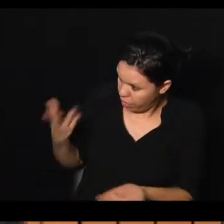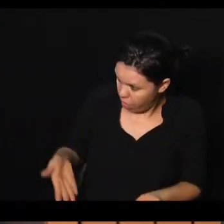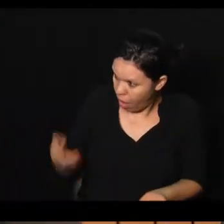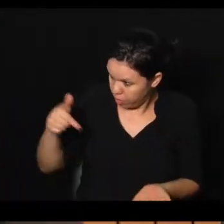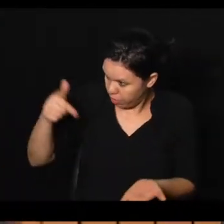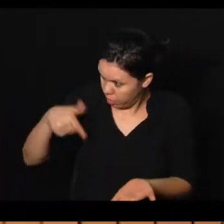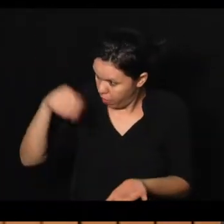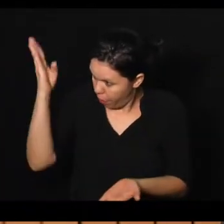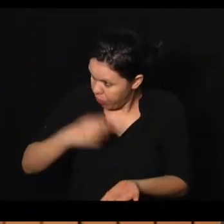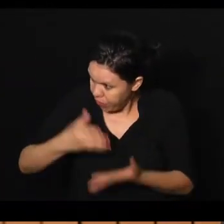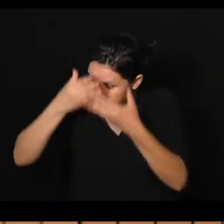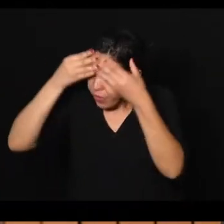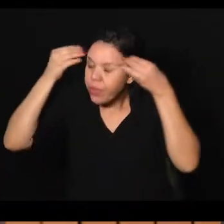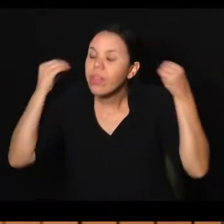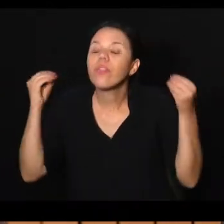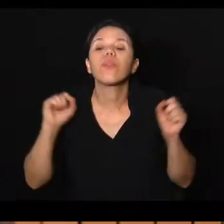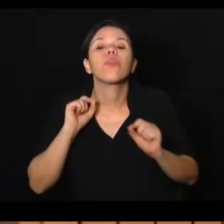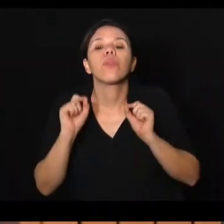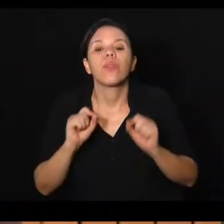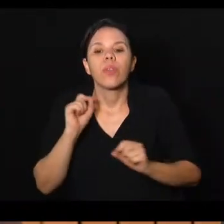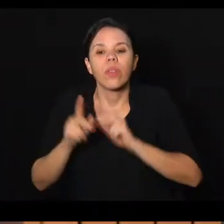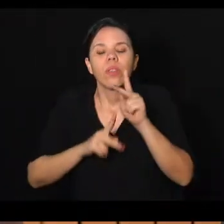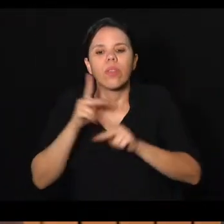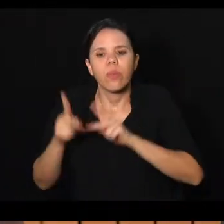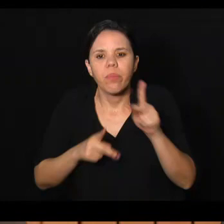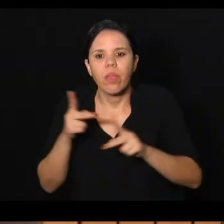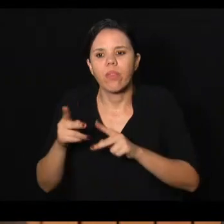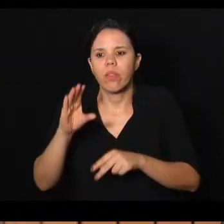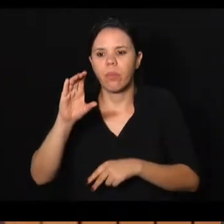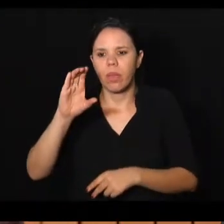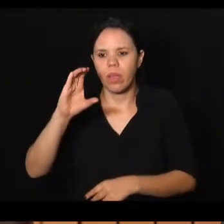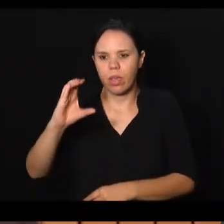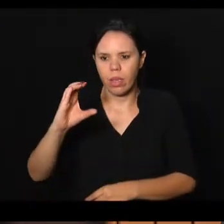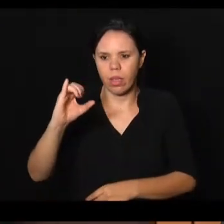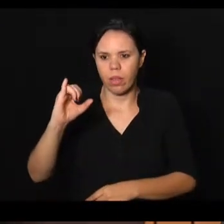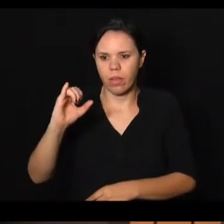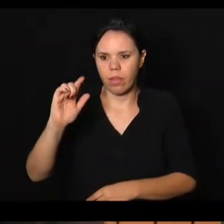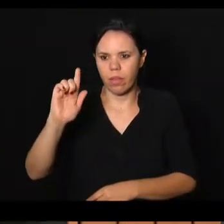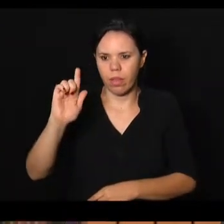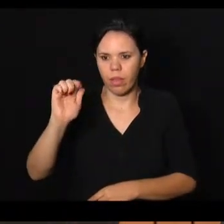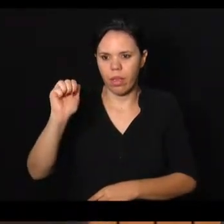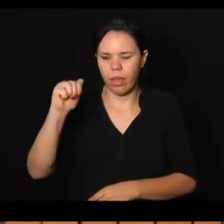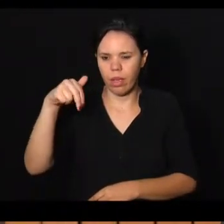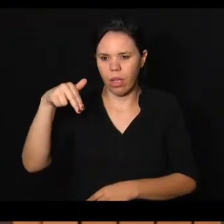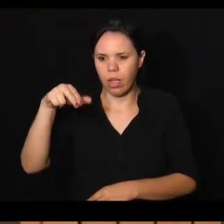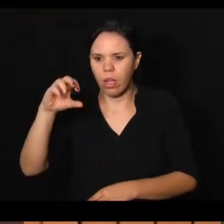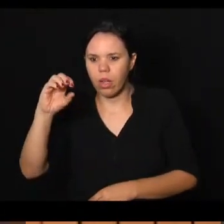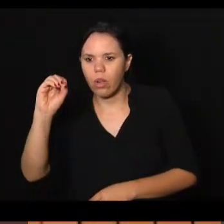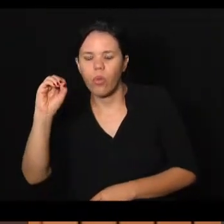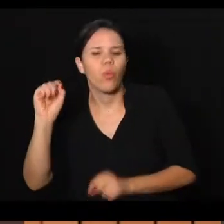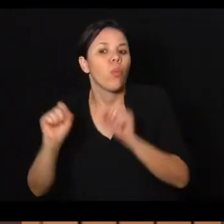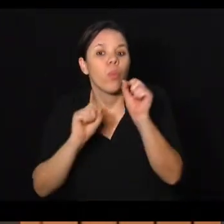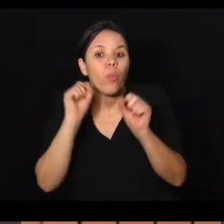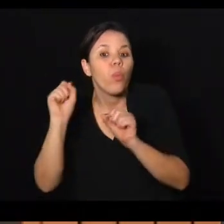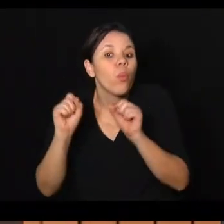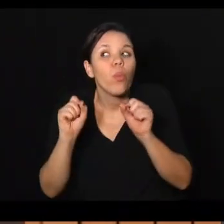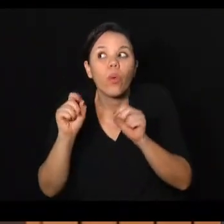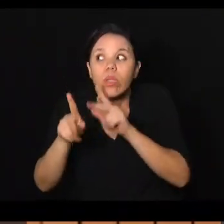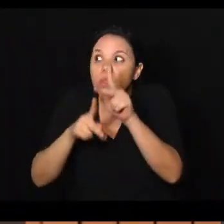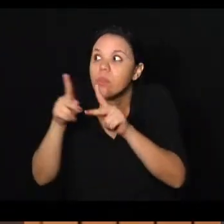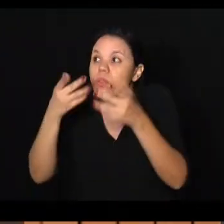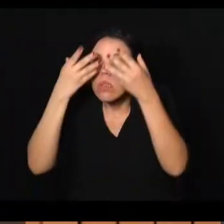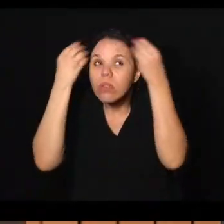nação esqueceu por muito tempo, os povos ciganos. Nós temos, gente, olha que extraordinária essa